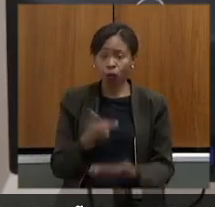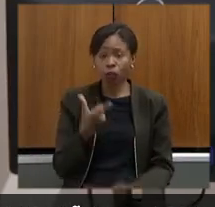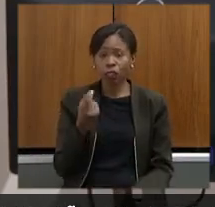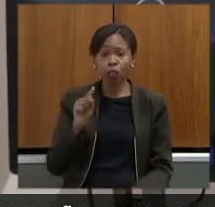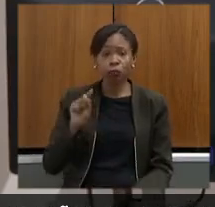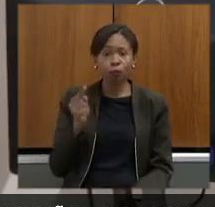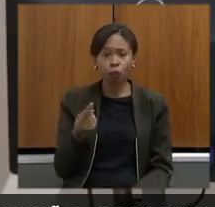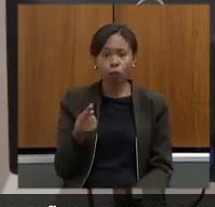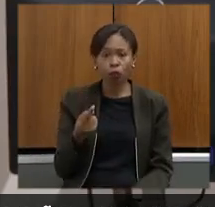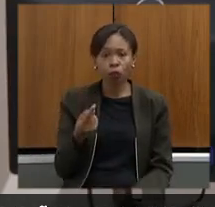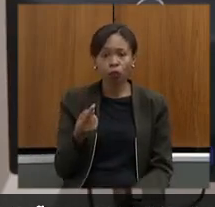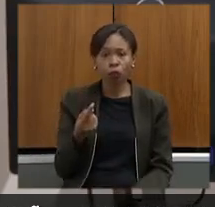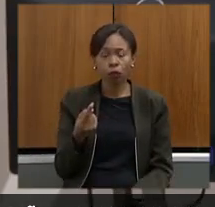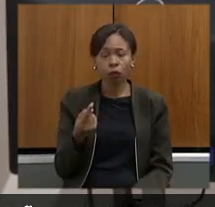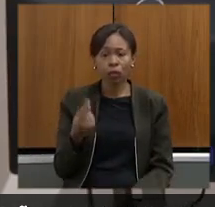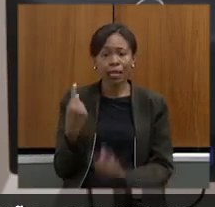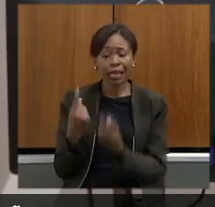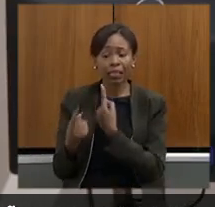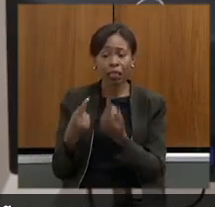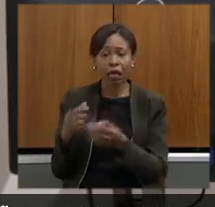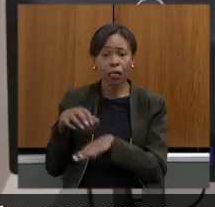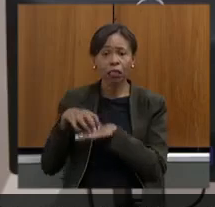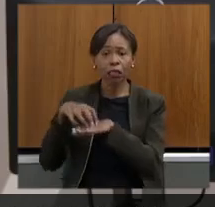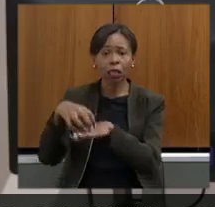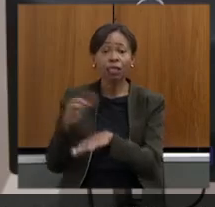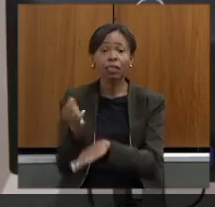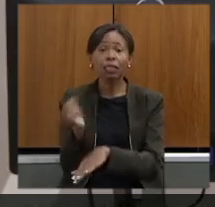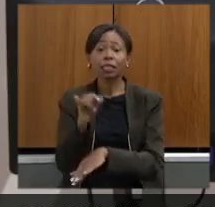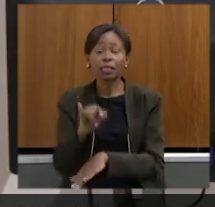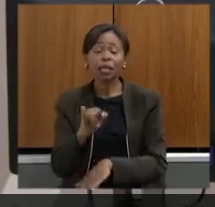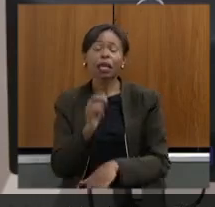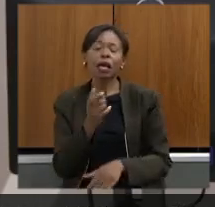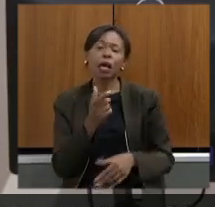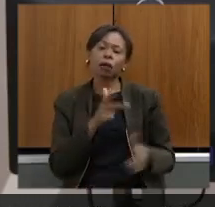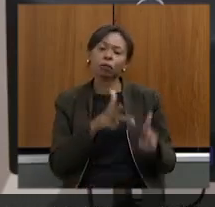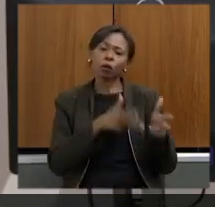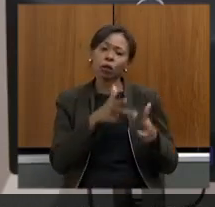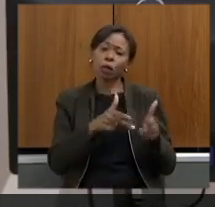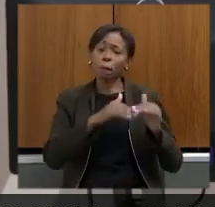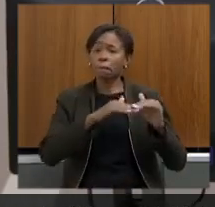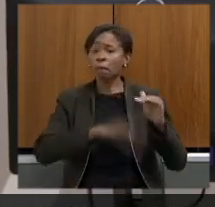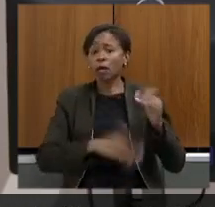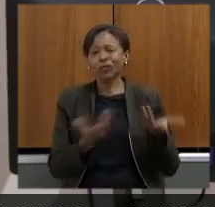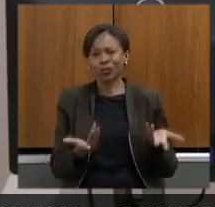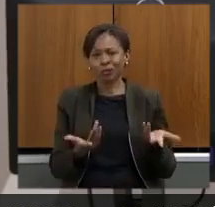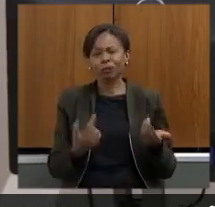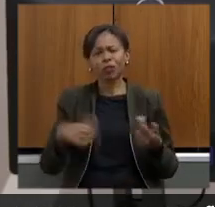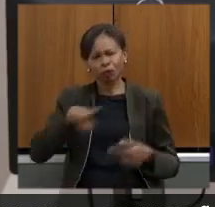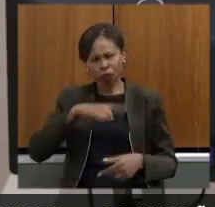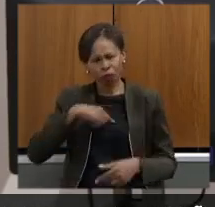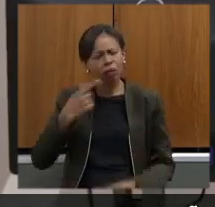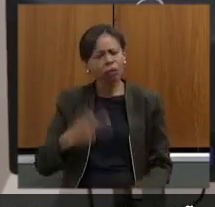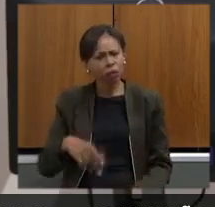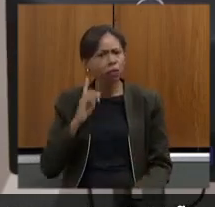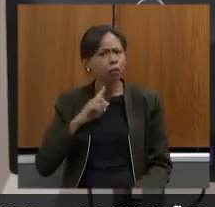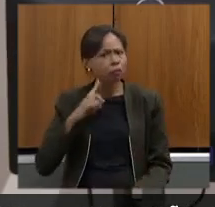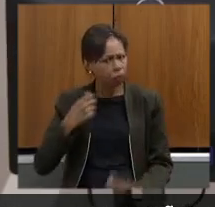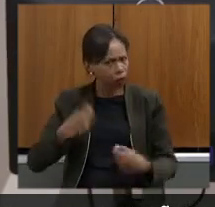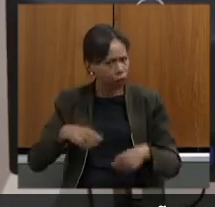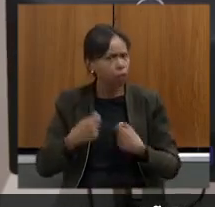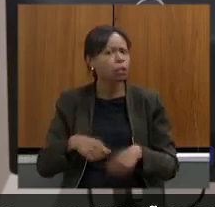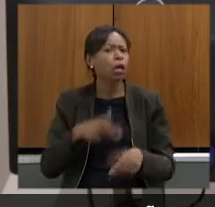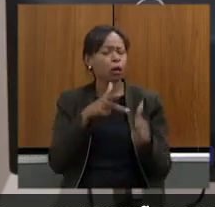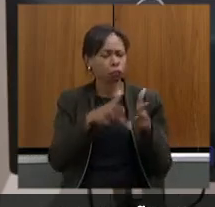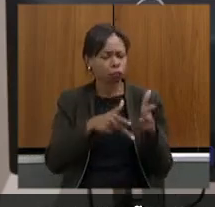menos de cinco e nós temos tudo aqui e precisamos os terminais de carga precisamos cobrar